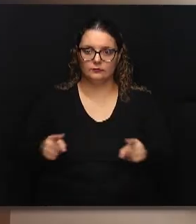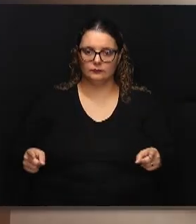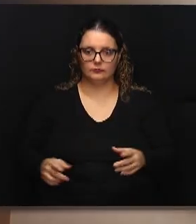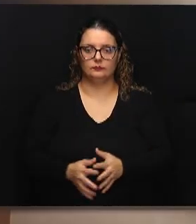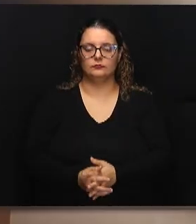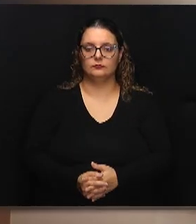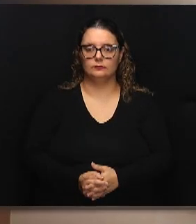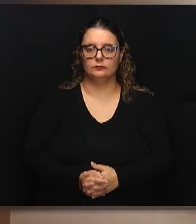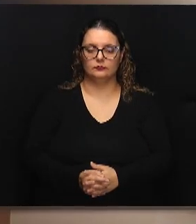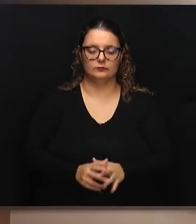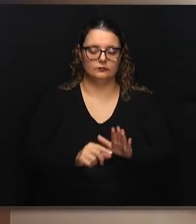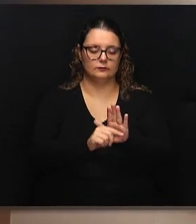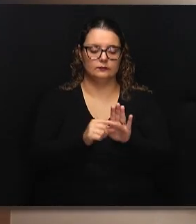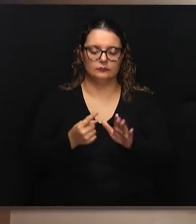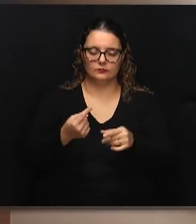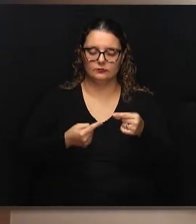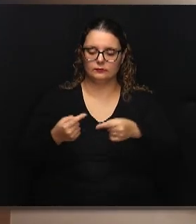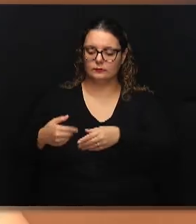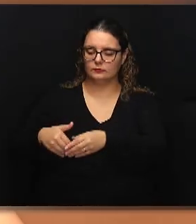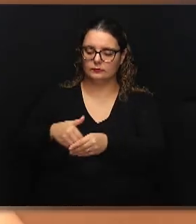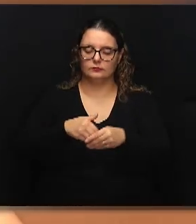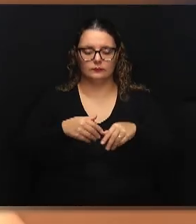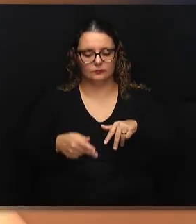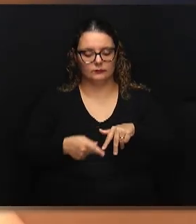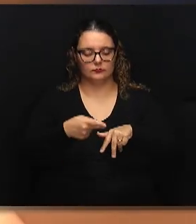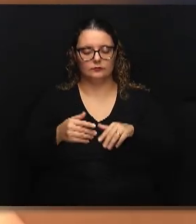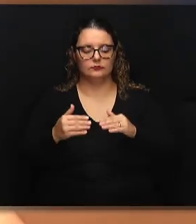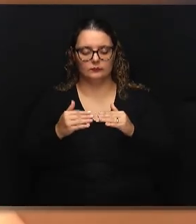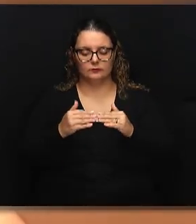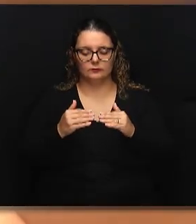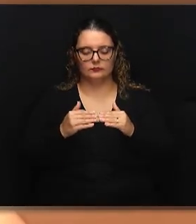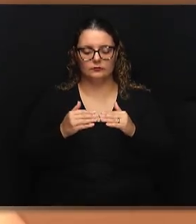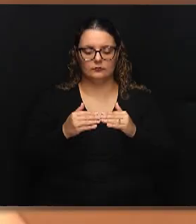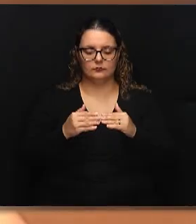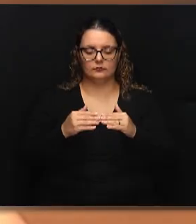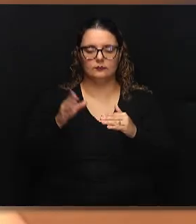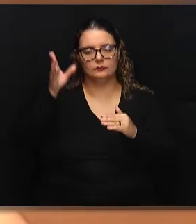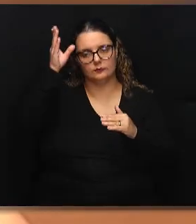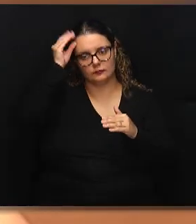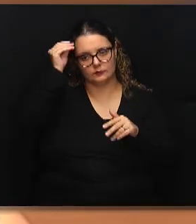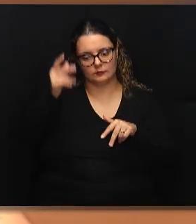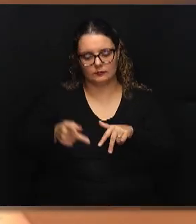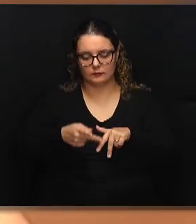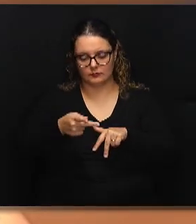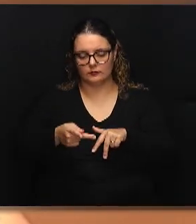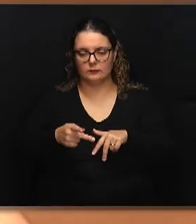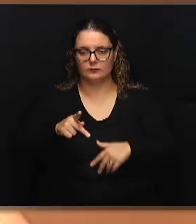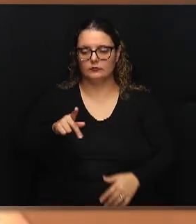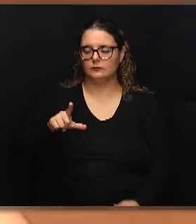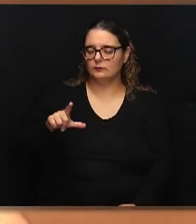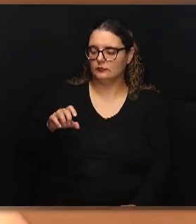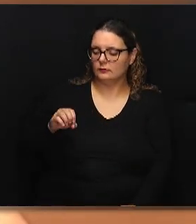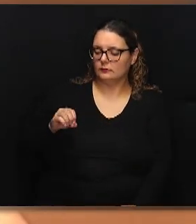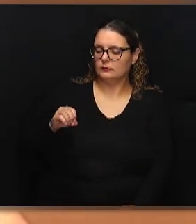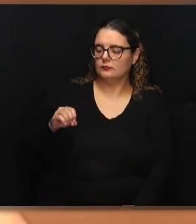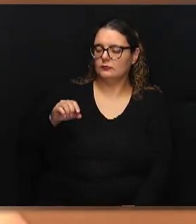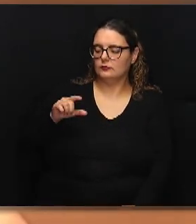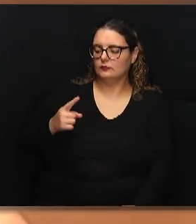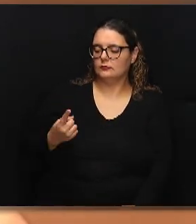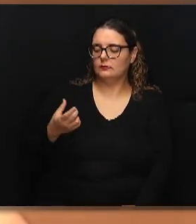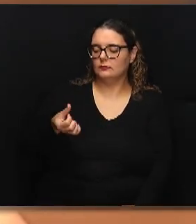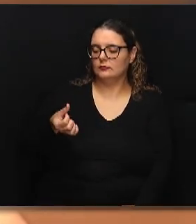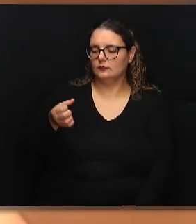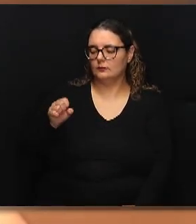Espetinho. Item 1. Discussão e votação do parecer sugerido pelo senhor vereador Benê Lima, favorável ao PLO 168-2025,